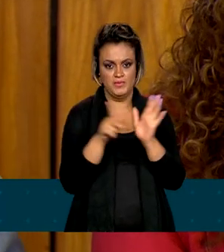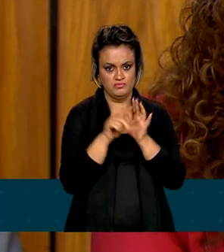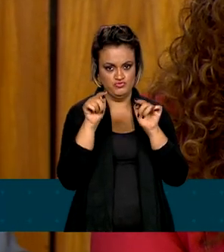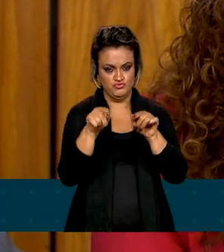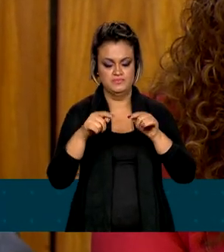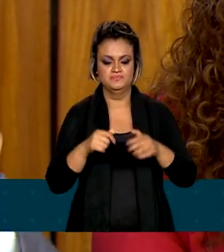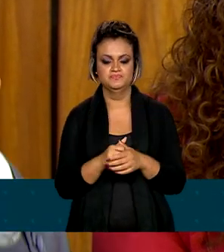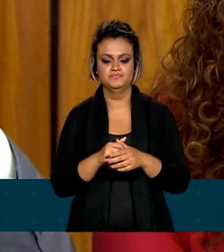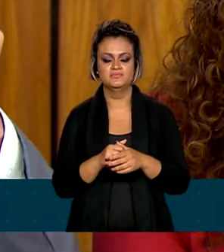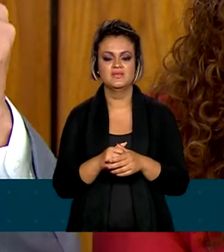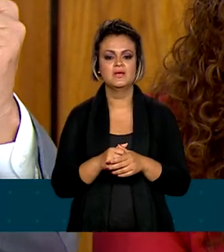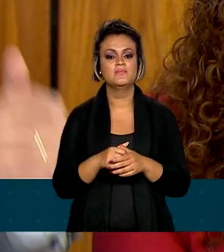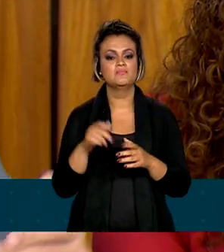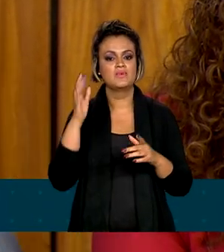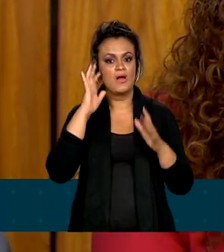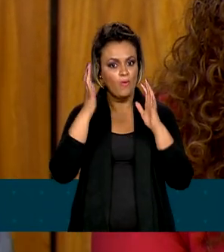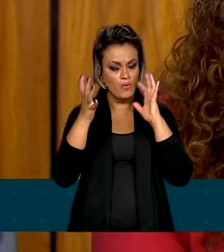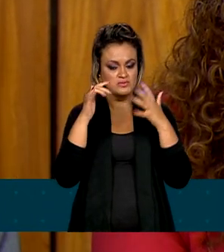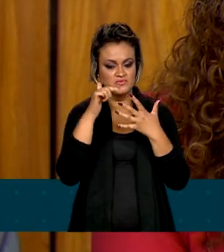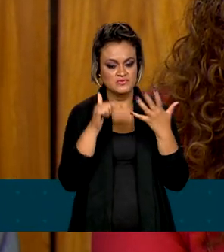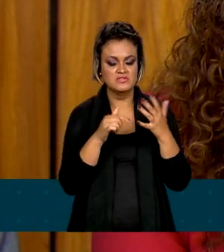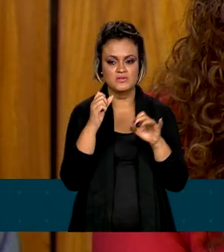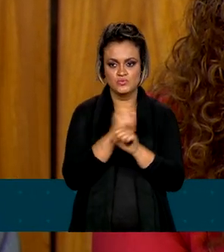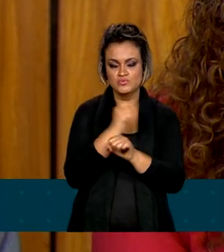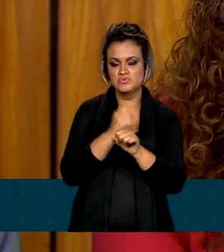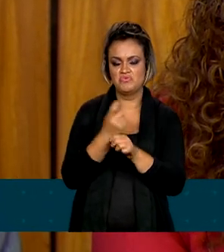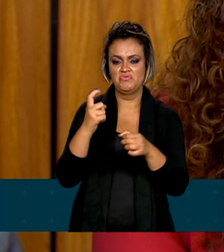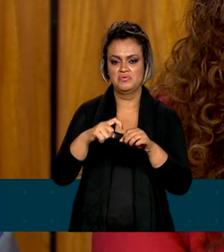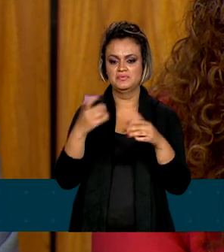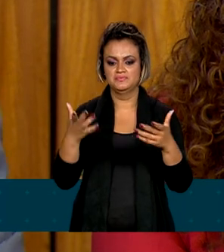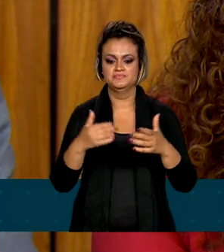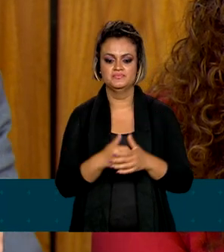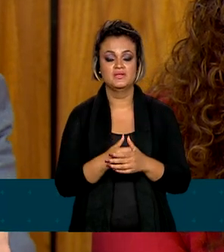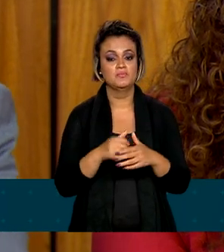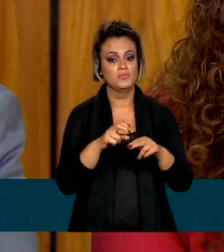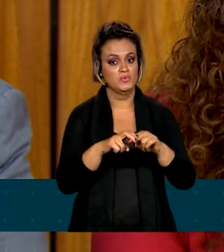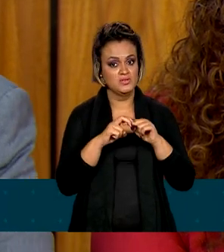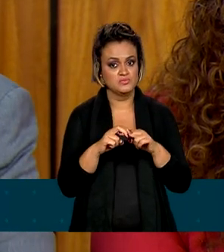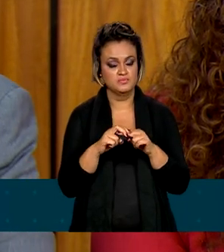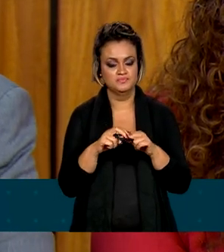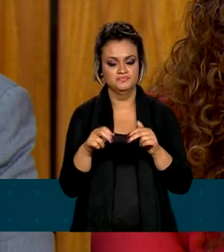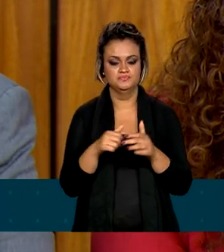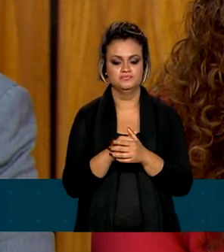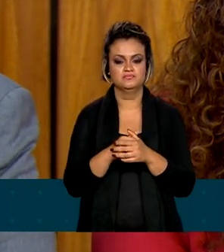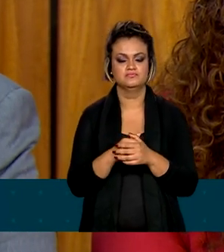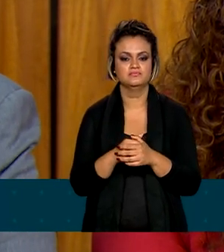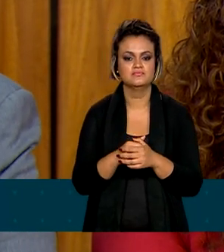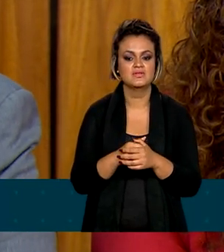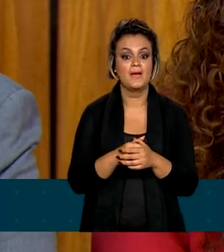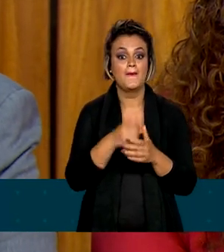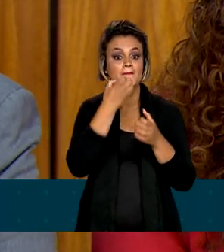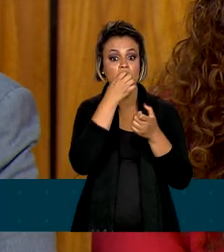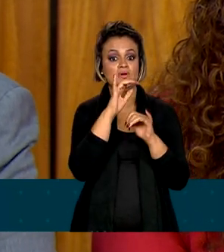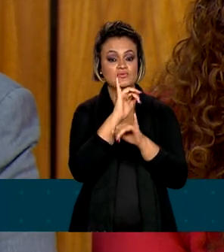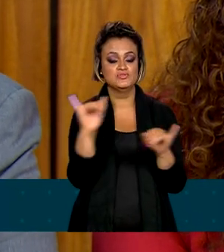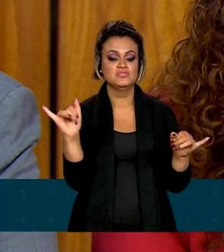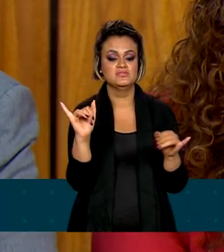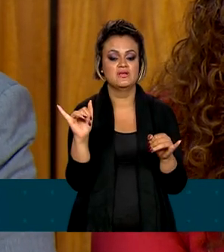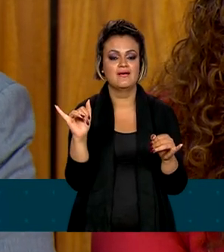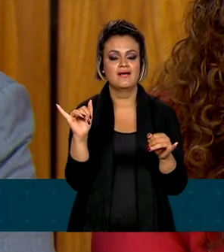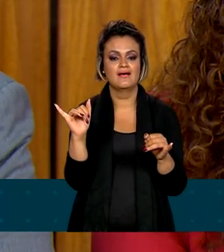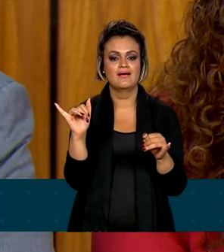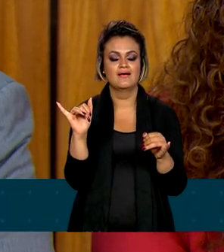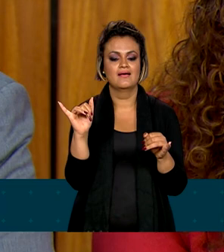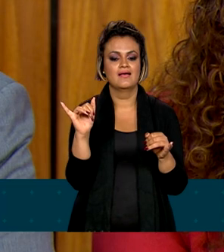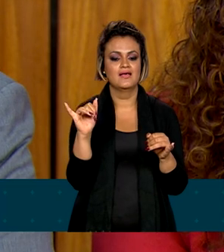isso, para viabilizar o retorno dessas obras. E, portanto, a boa notícia, presidente, que no